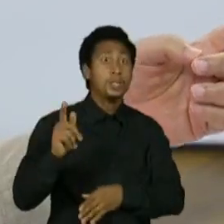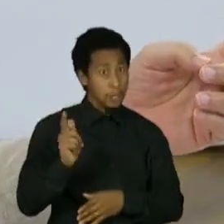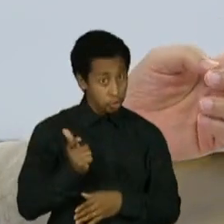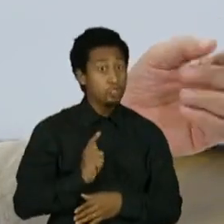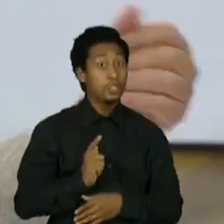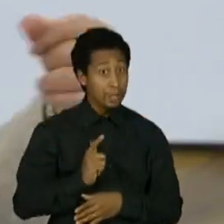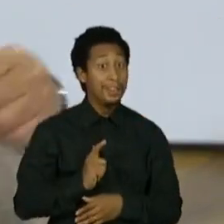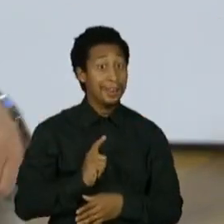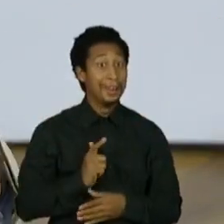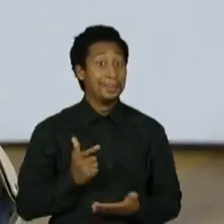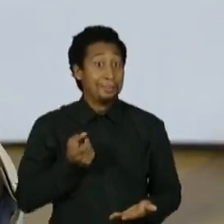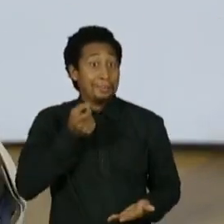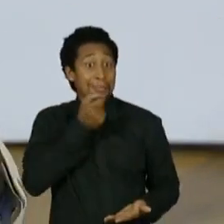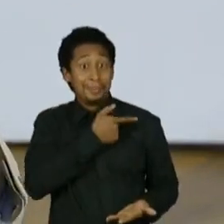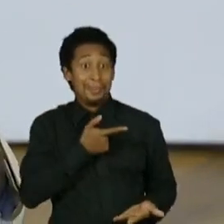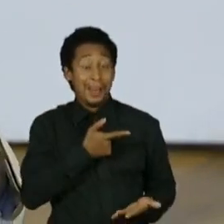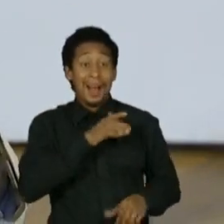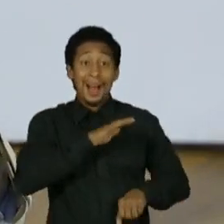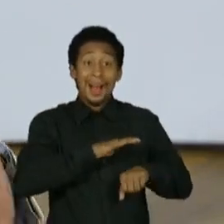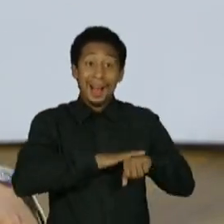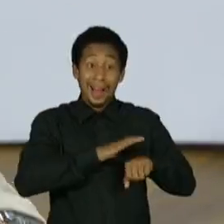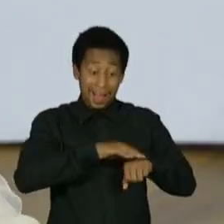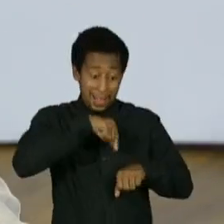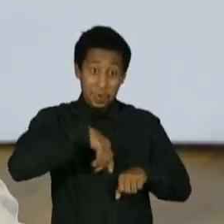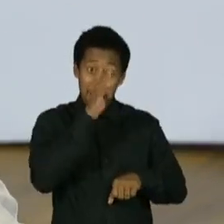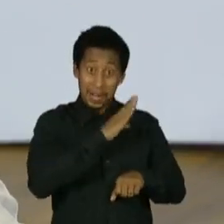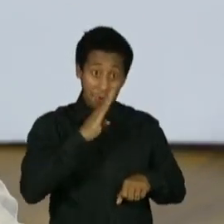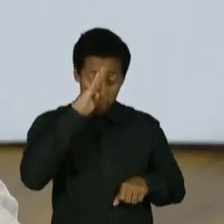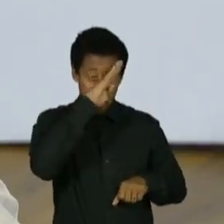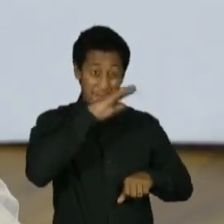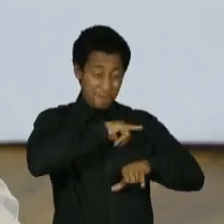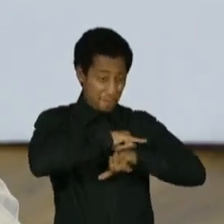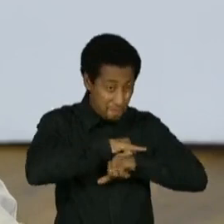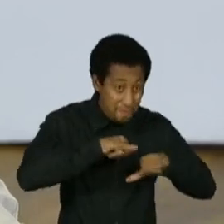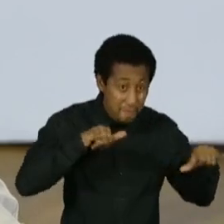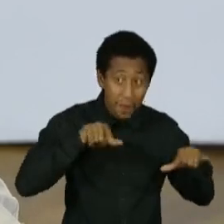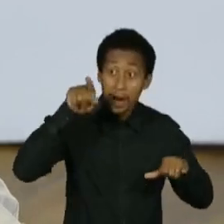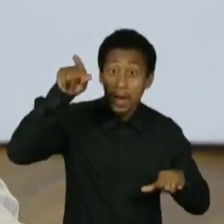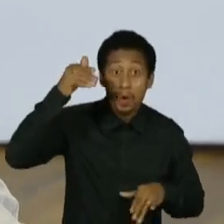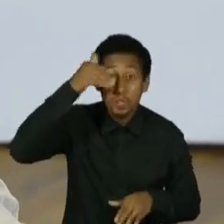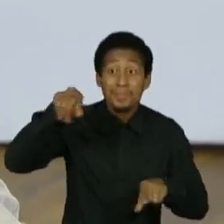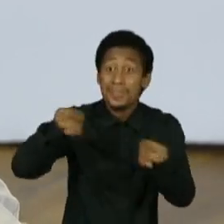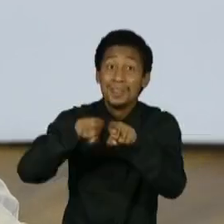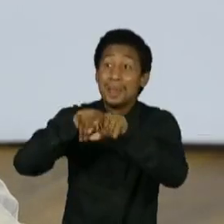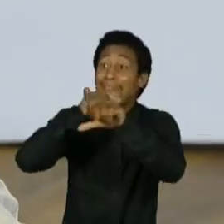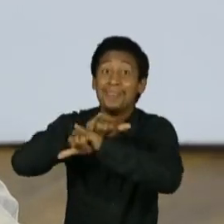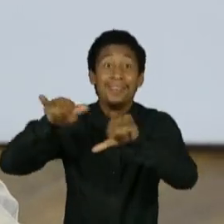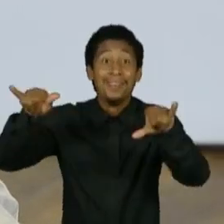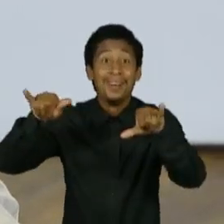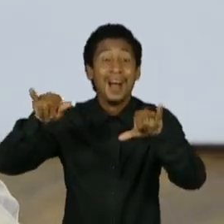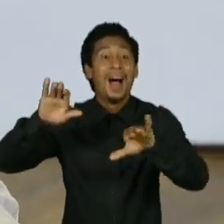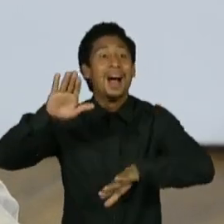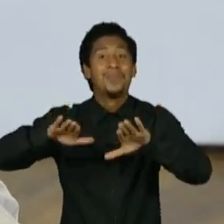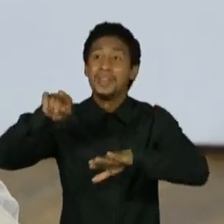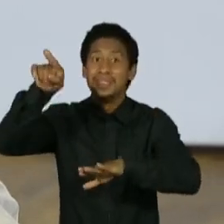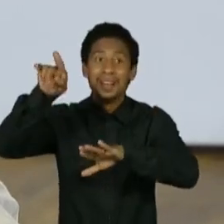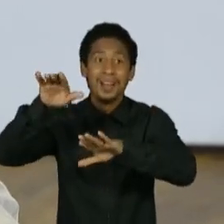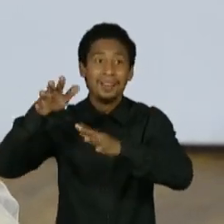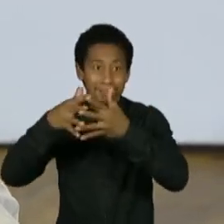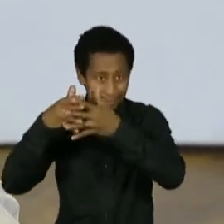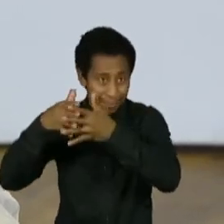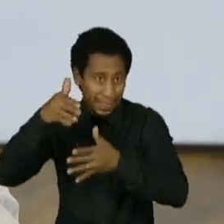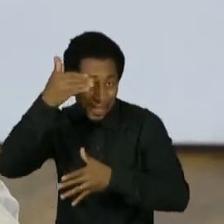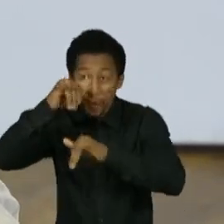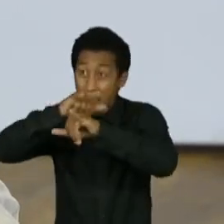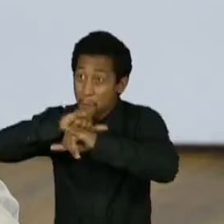eu aparecer nos Estados Unidos e vice-versa eu acredito que não era um jogo combinar é como se diria em